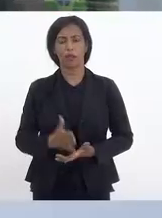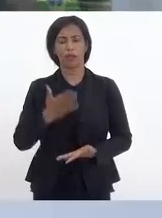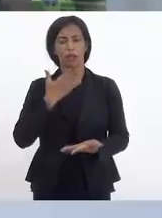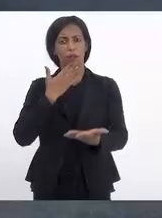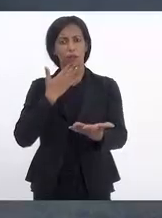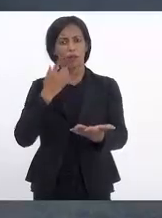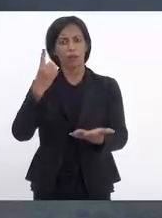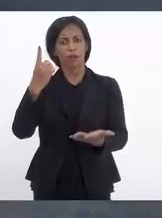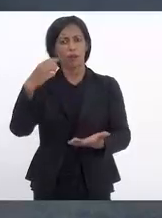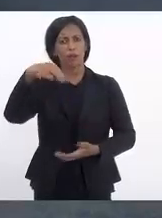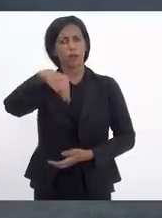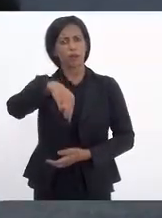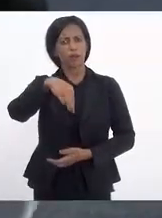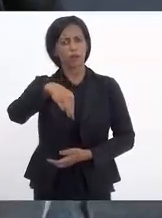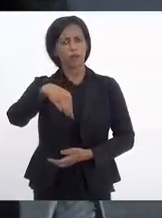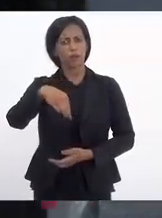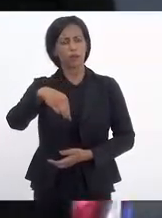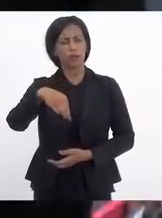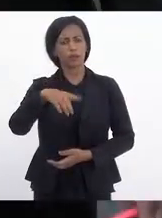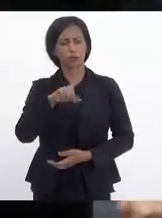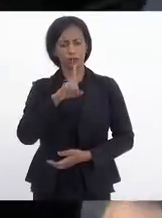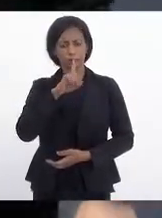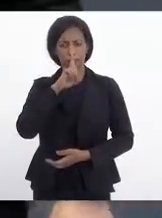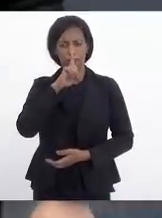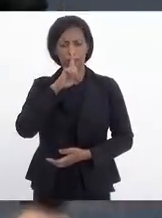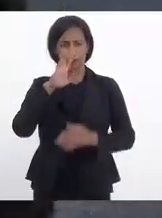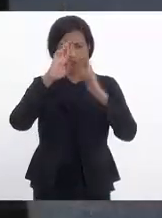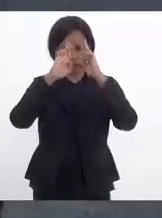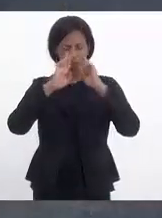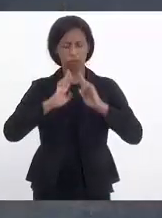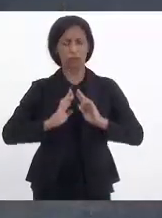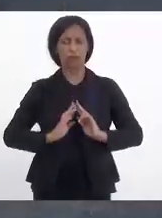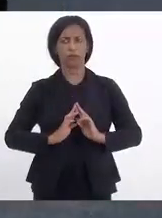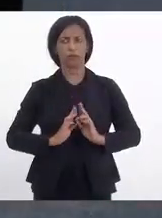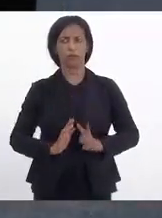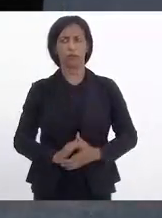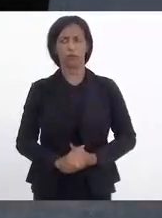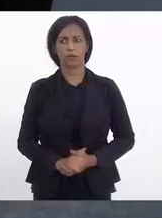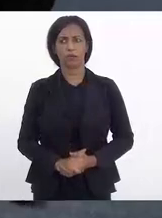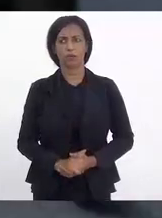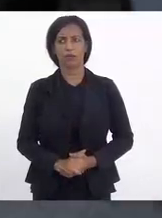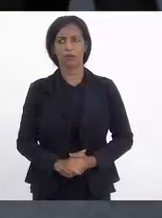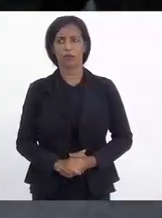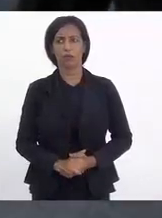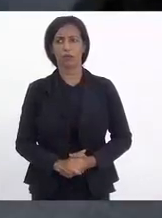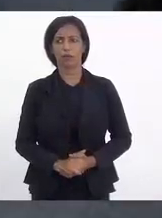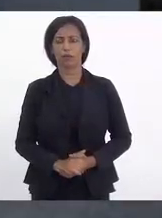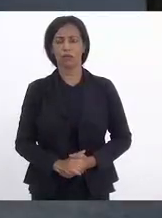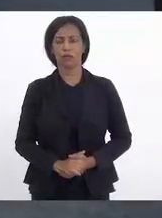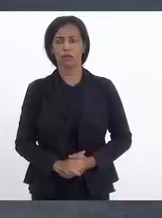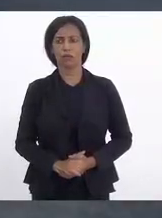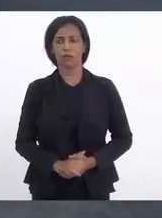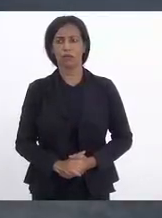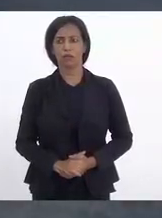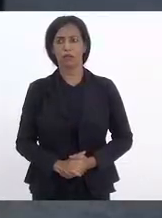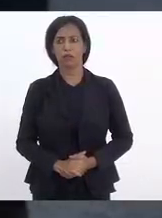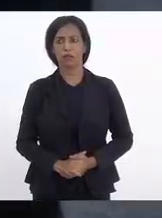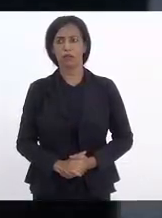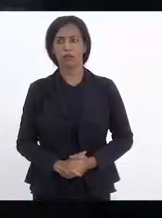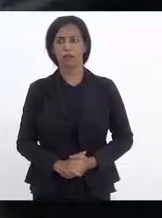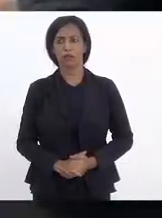até um minuto de silêncio por favor um minuto de silêncio em um minuto de